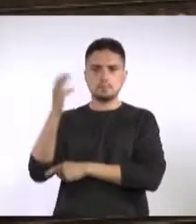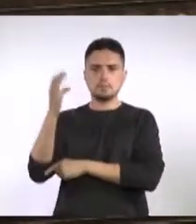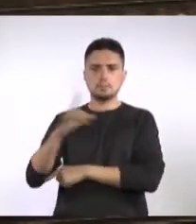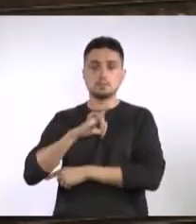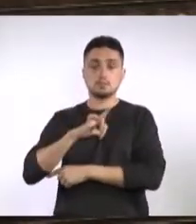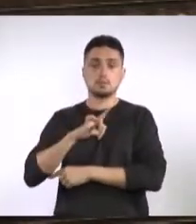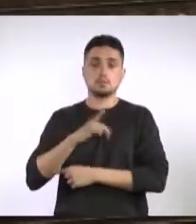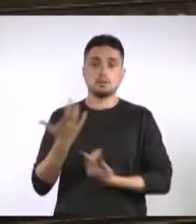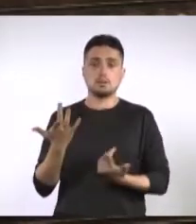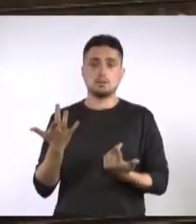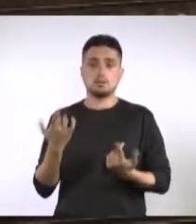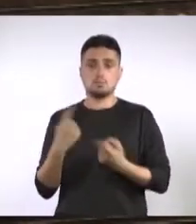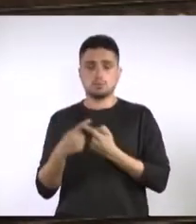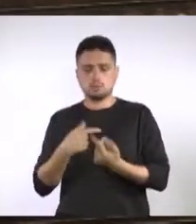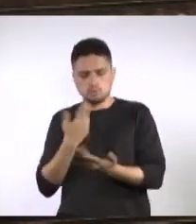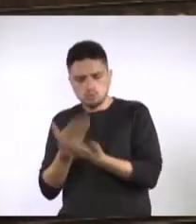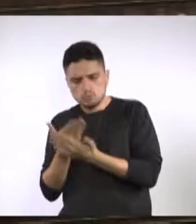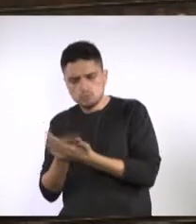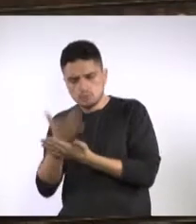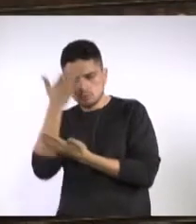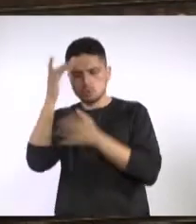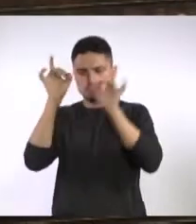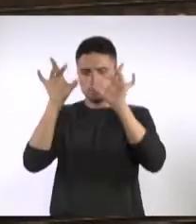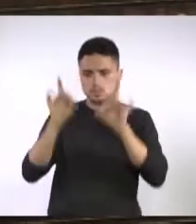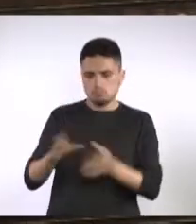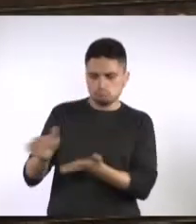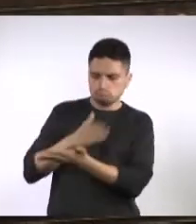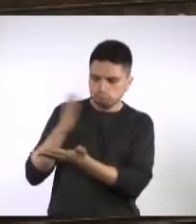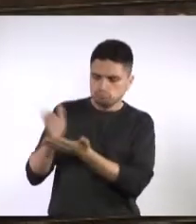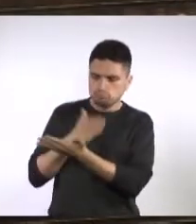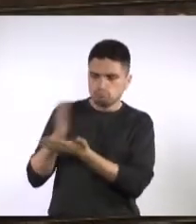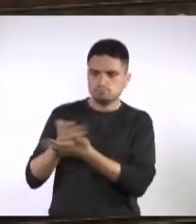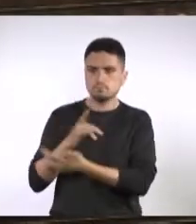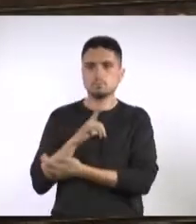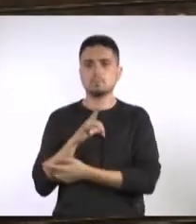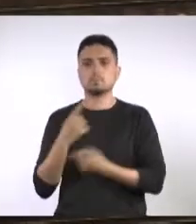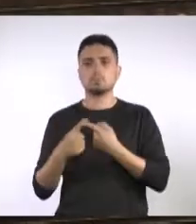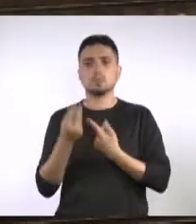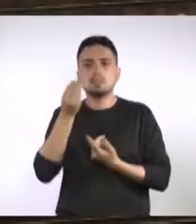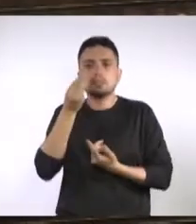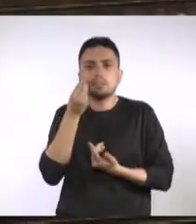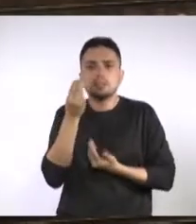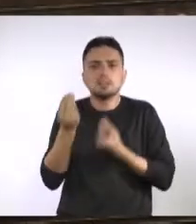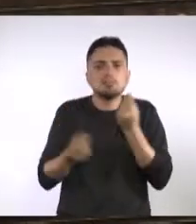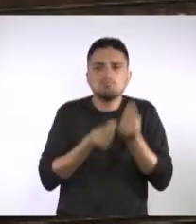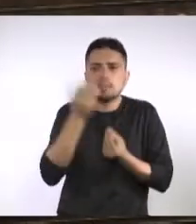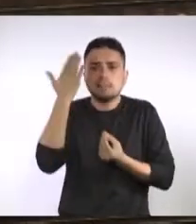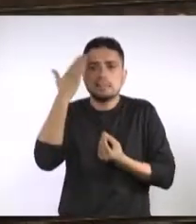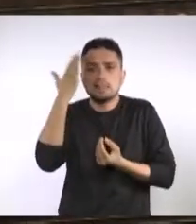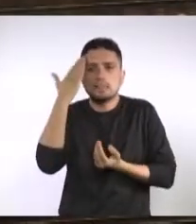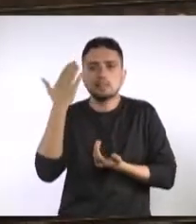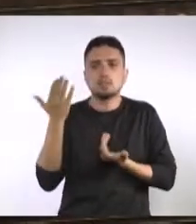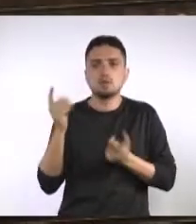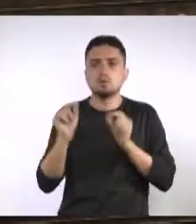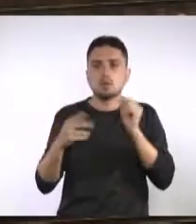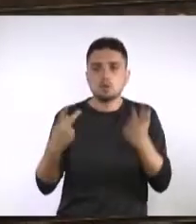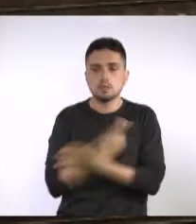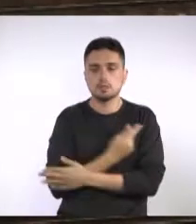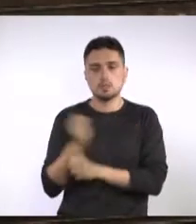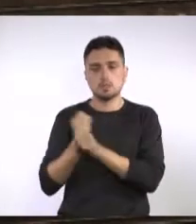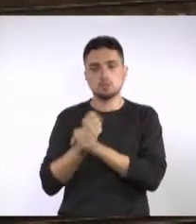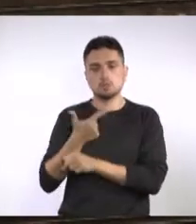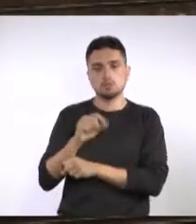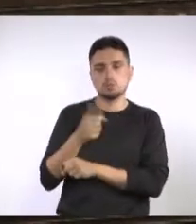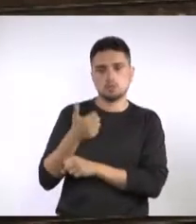estudo por parte de especialistas, enfim, que tentam compreender esse fenômeno. Em 2018, por